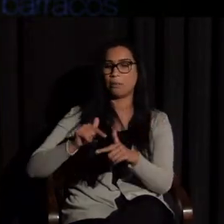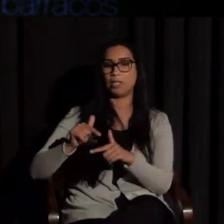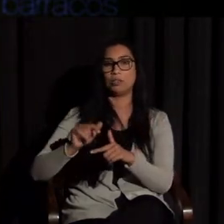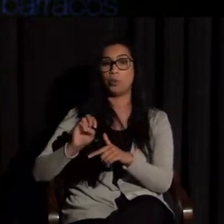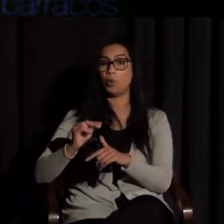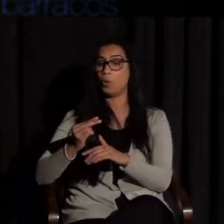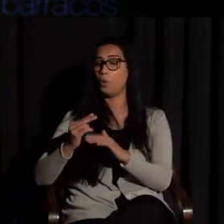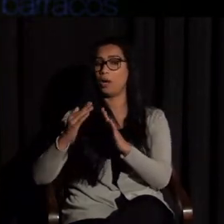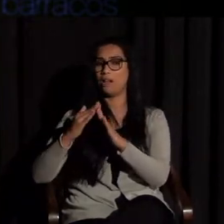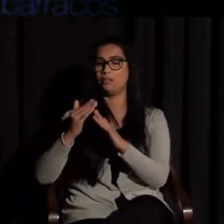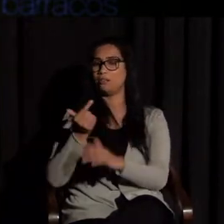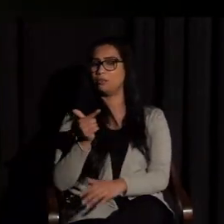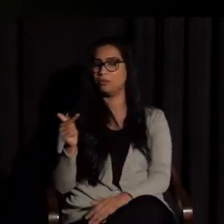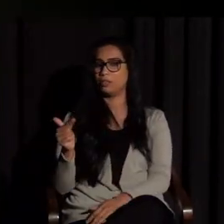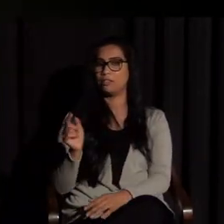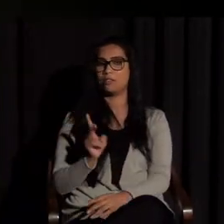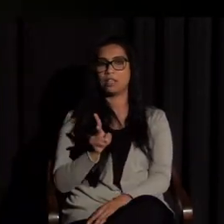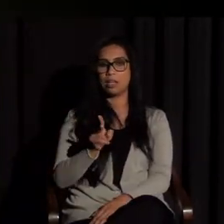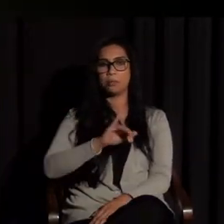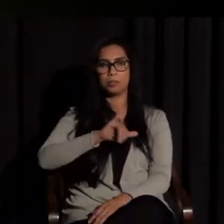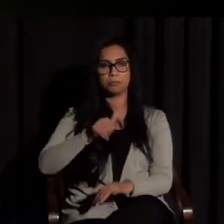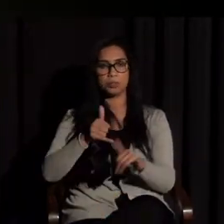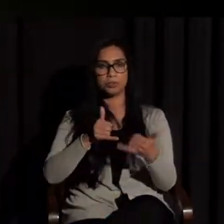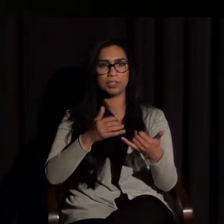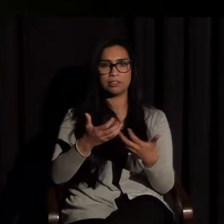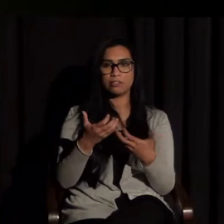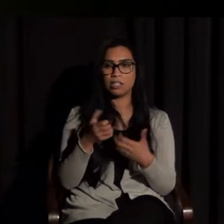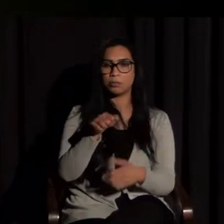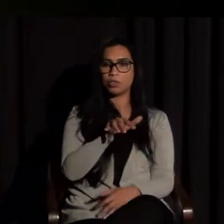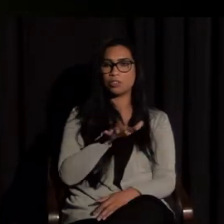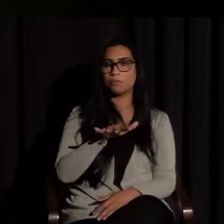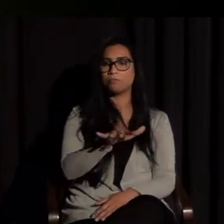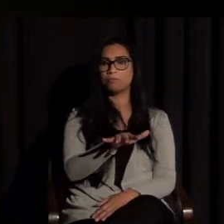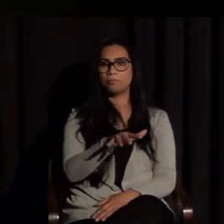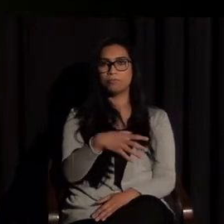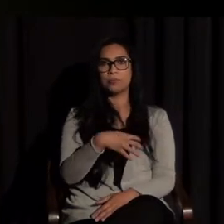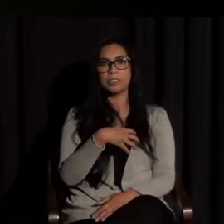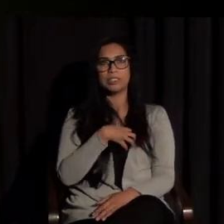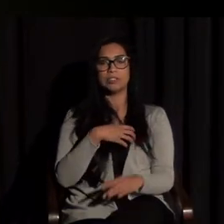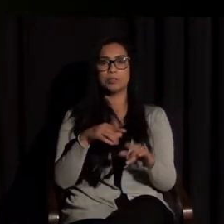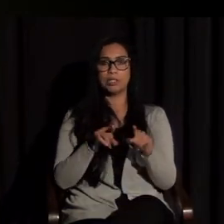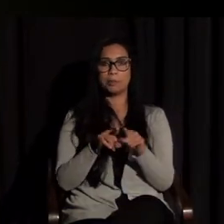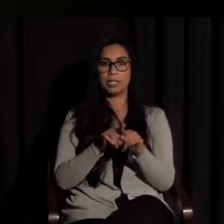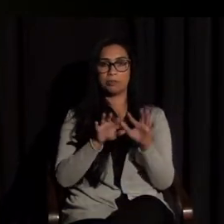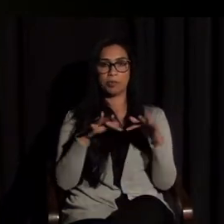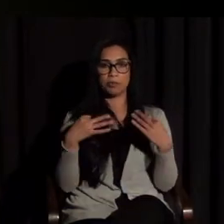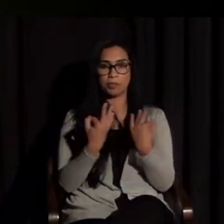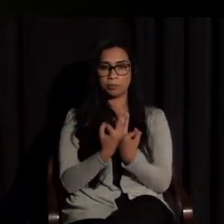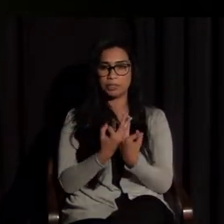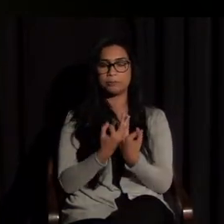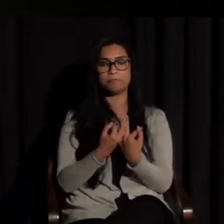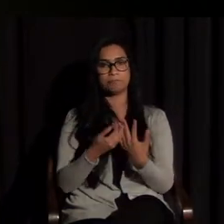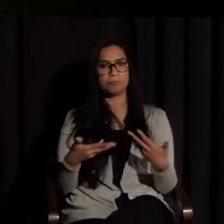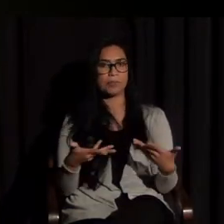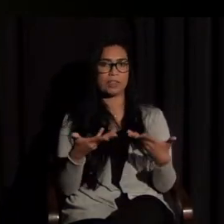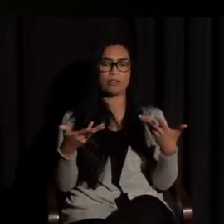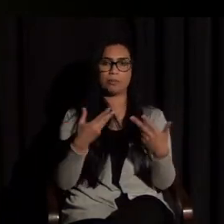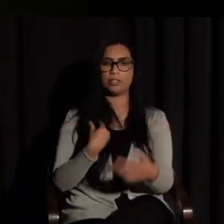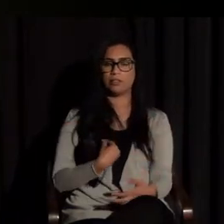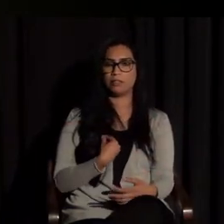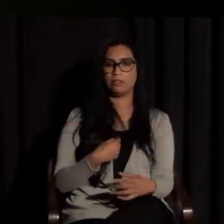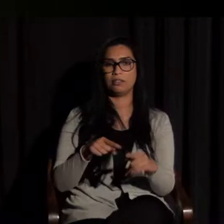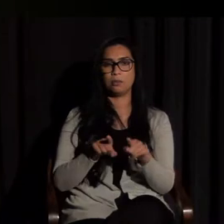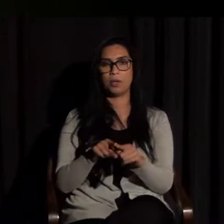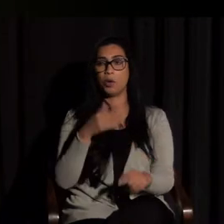a felicidade é prover e usufruir um espaço agradável, digno com a família que estabelecemos na vida, que pode ser com